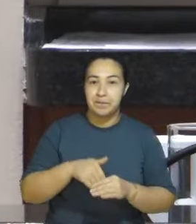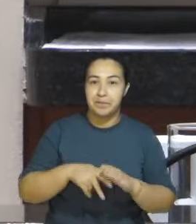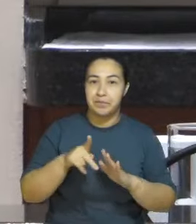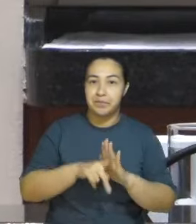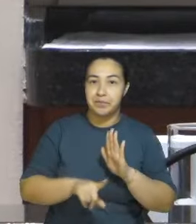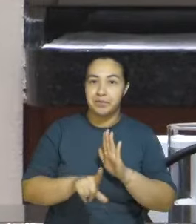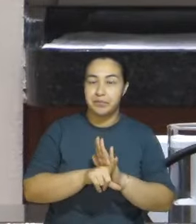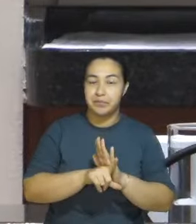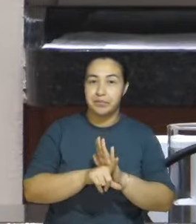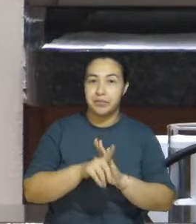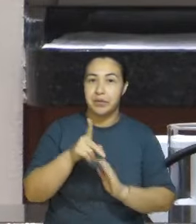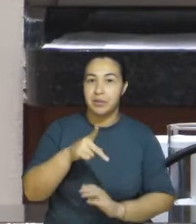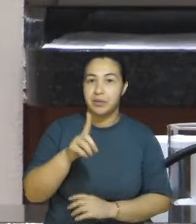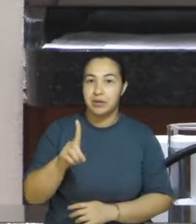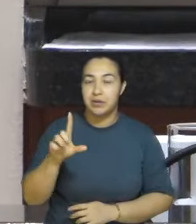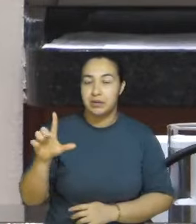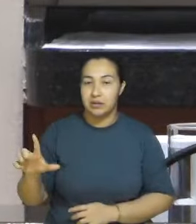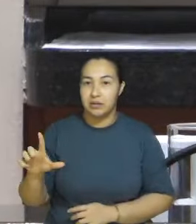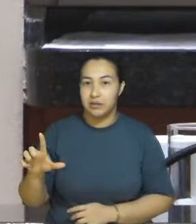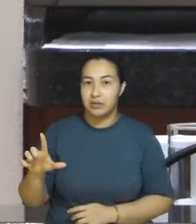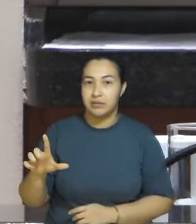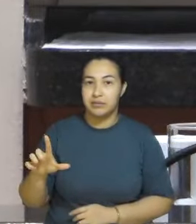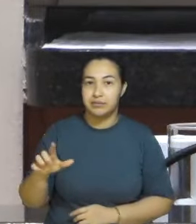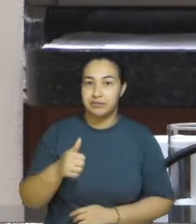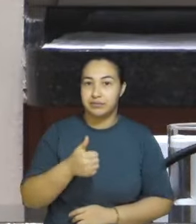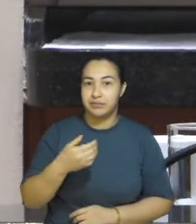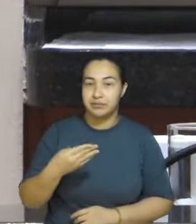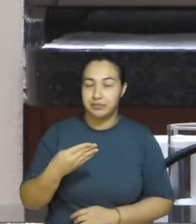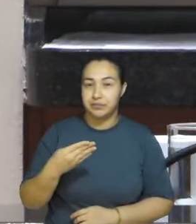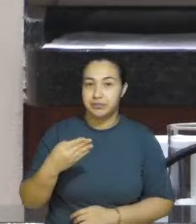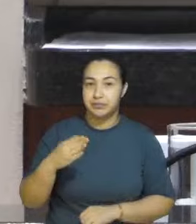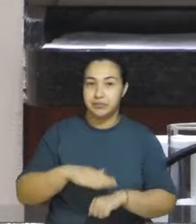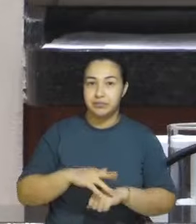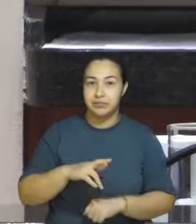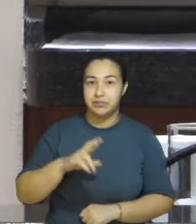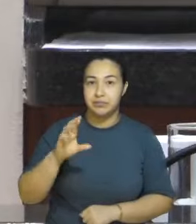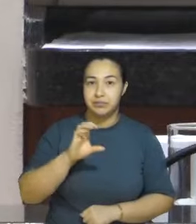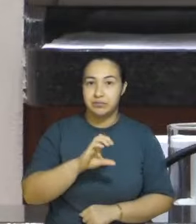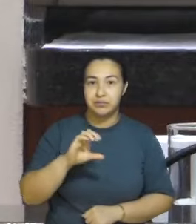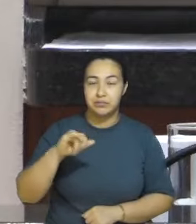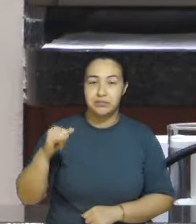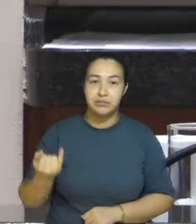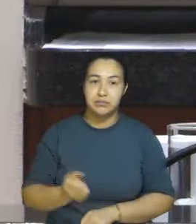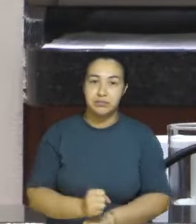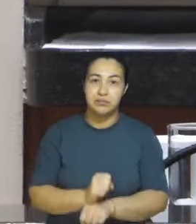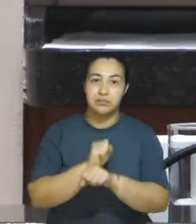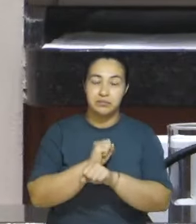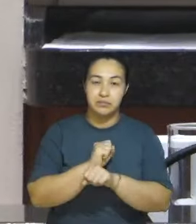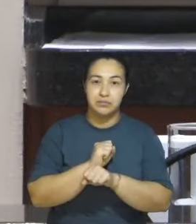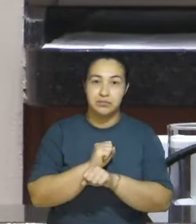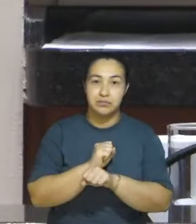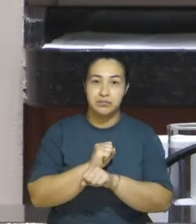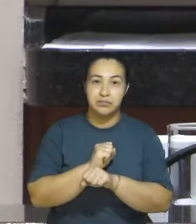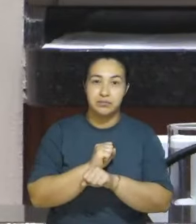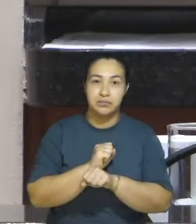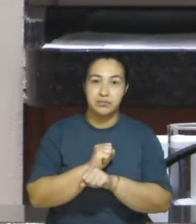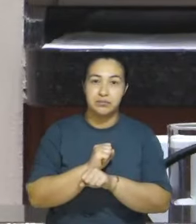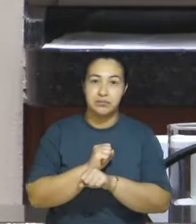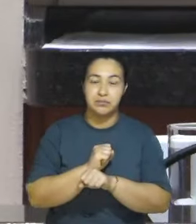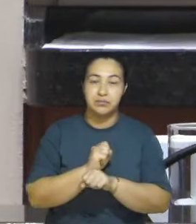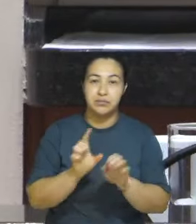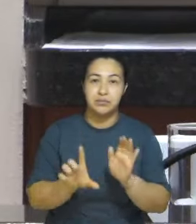projeto de decreto legislativo 14/2024, autor Comissão de Constituição e Justiça, suspende a execução da